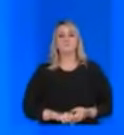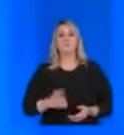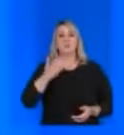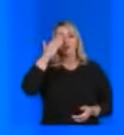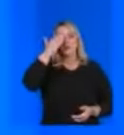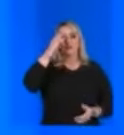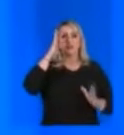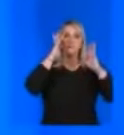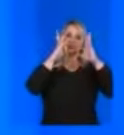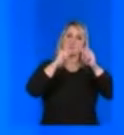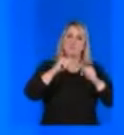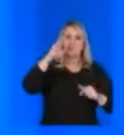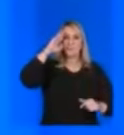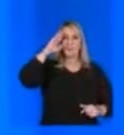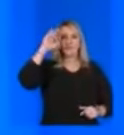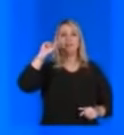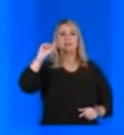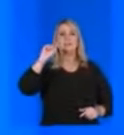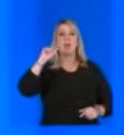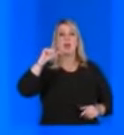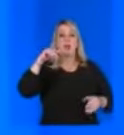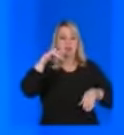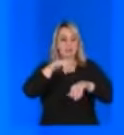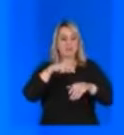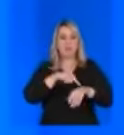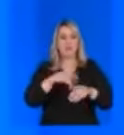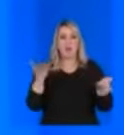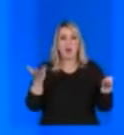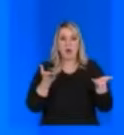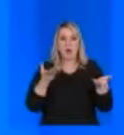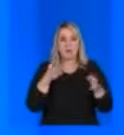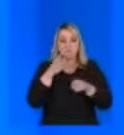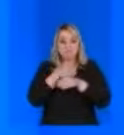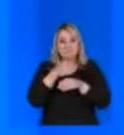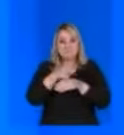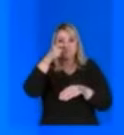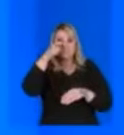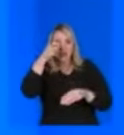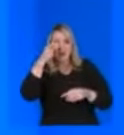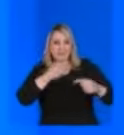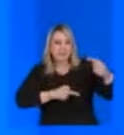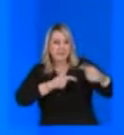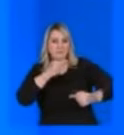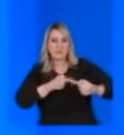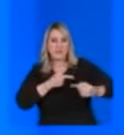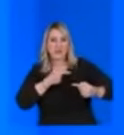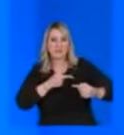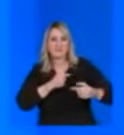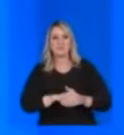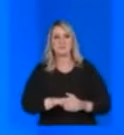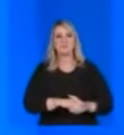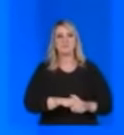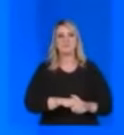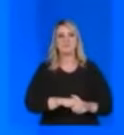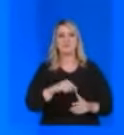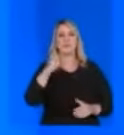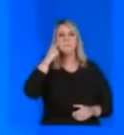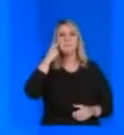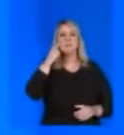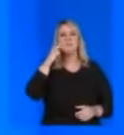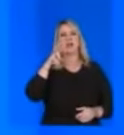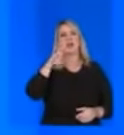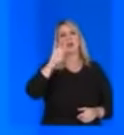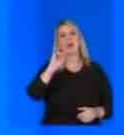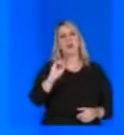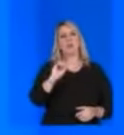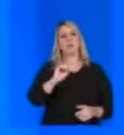queria agradecer a todos e principalmente aqueles que ficaram até tarde participando desse debate e acompanhando aqui as discussões e pensando no Rio